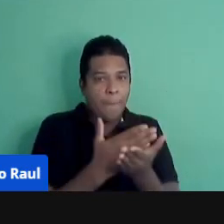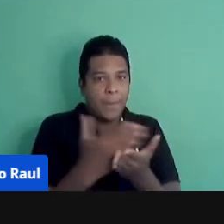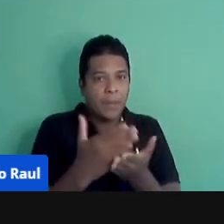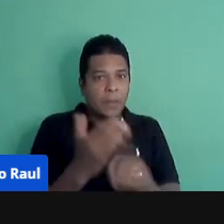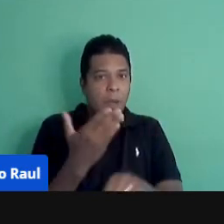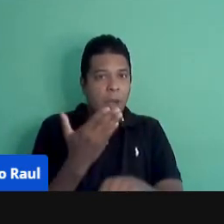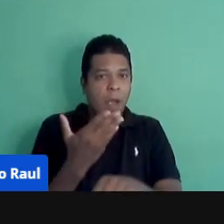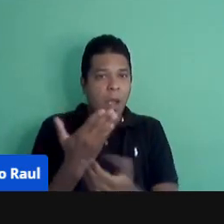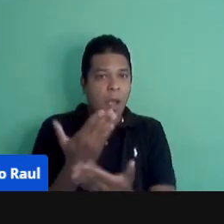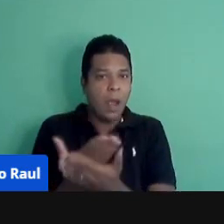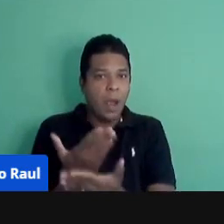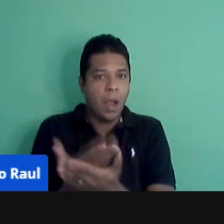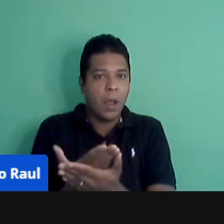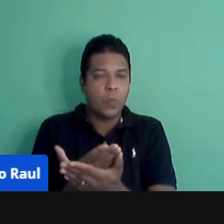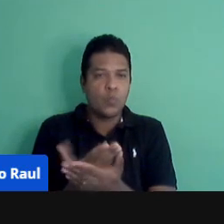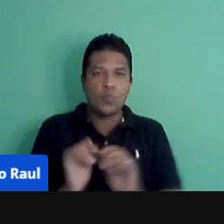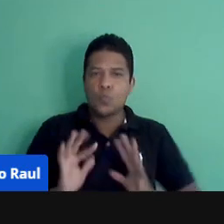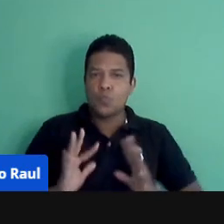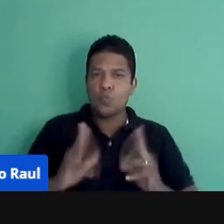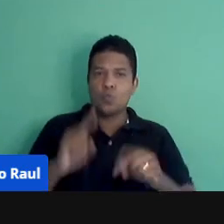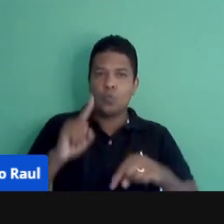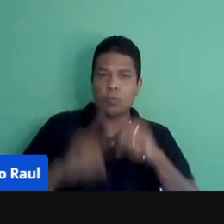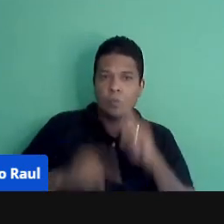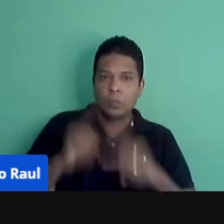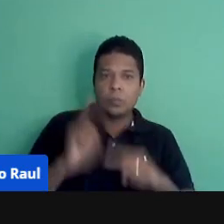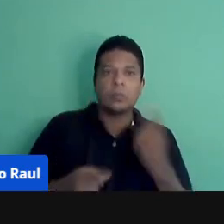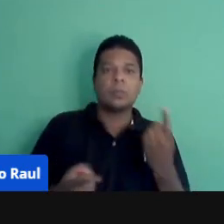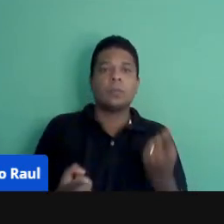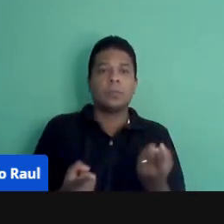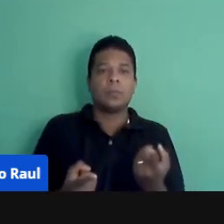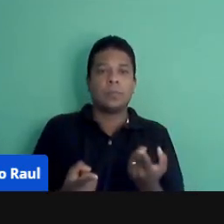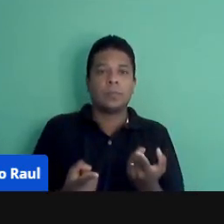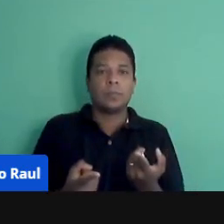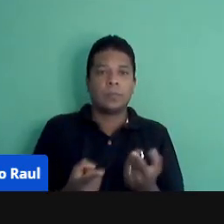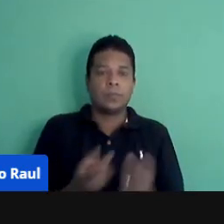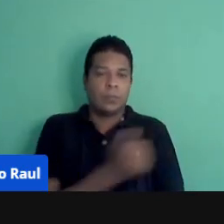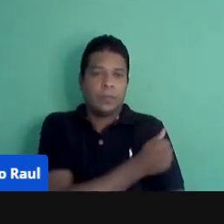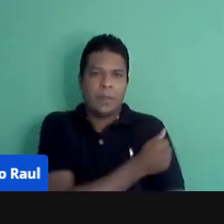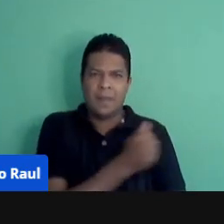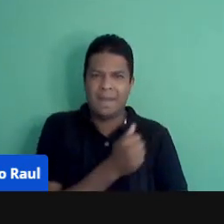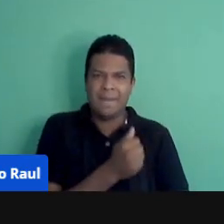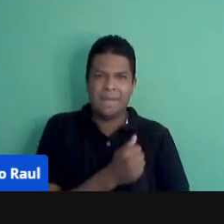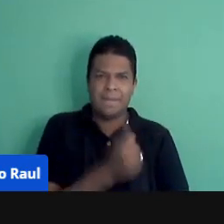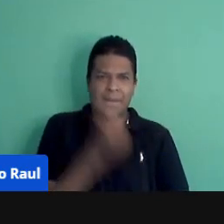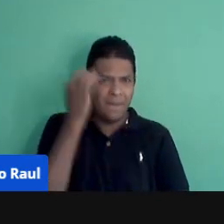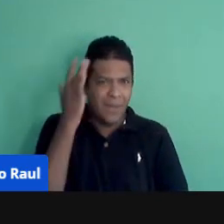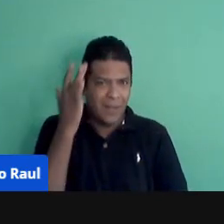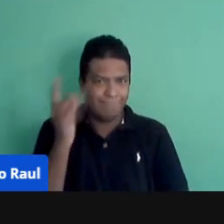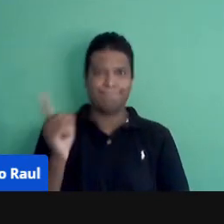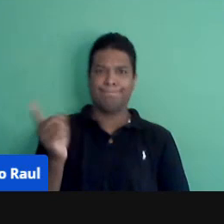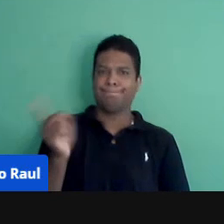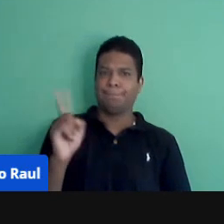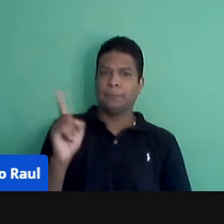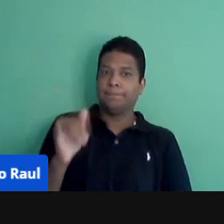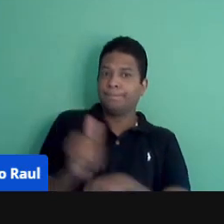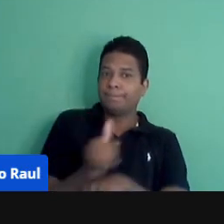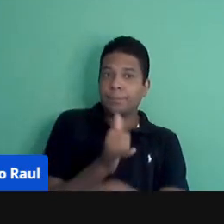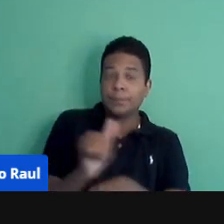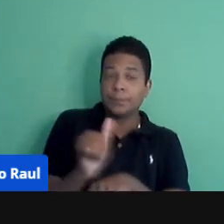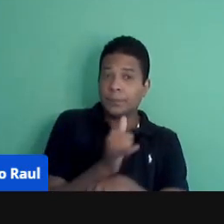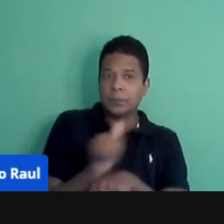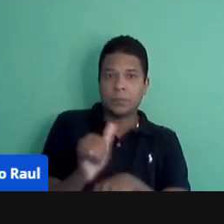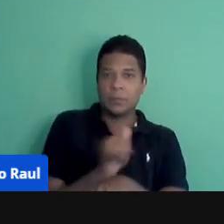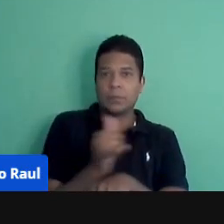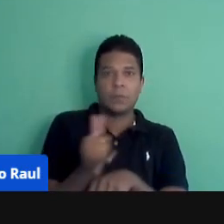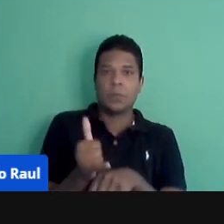com todo o recurso separado para atender ele, né? Não é fácil. São estratégias que nós não